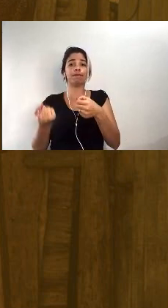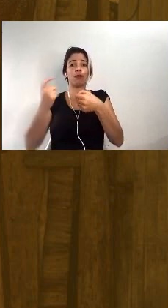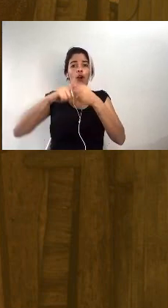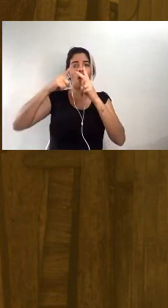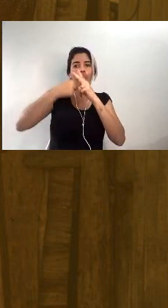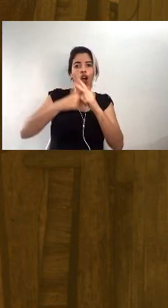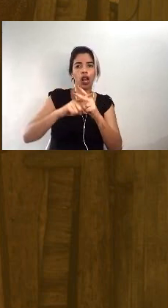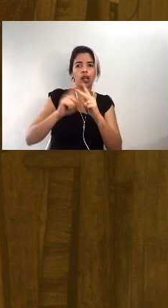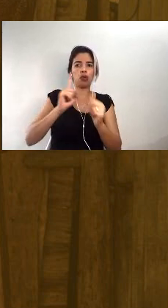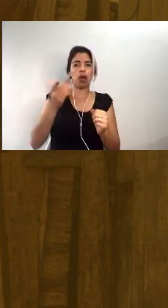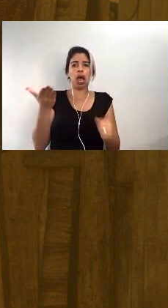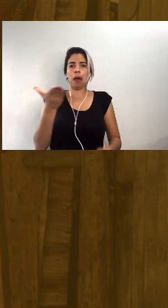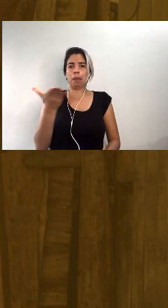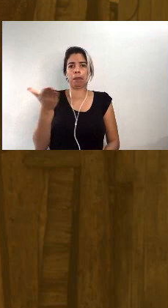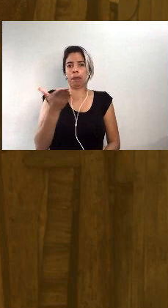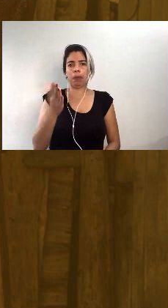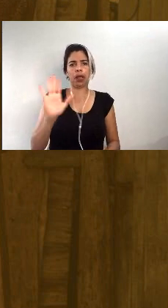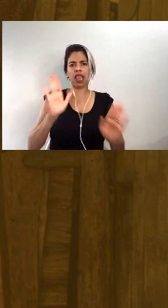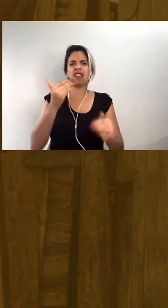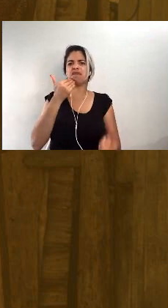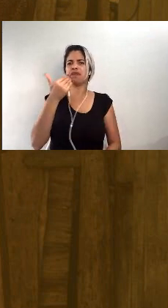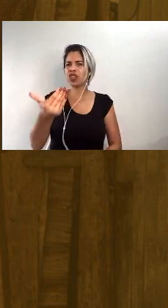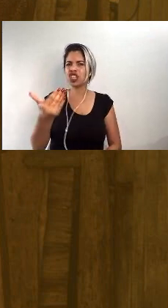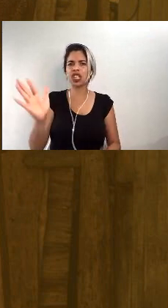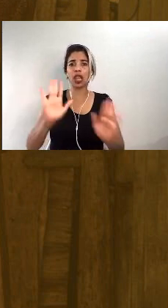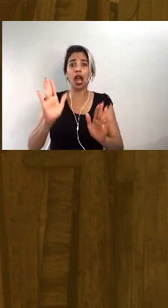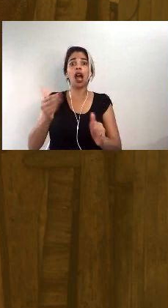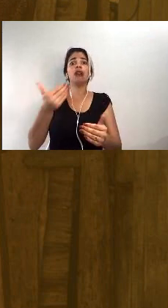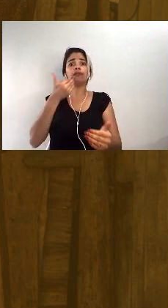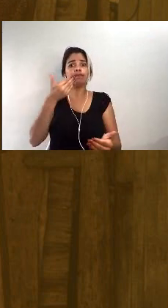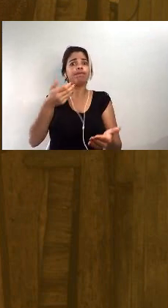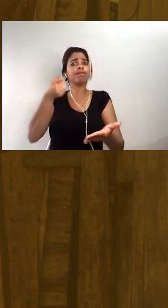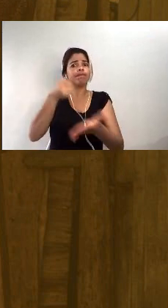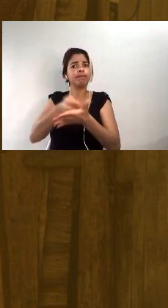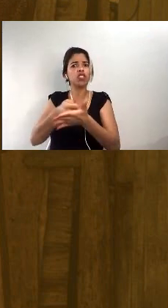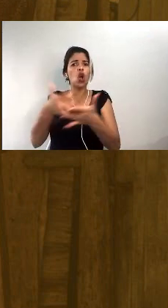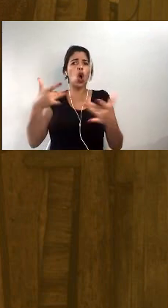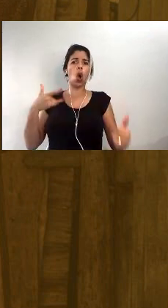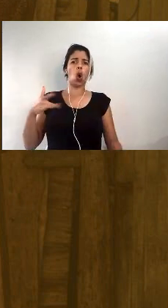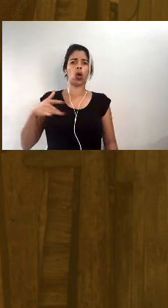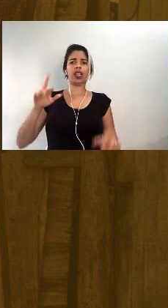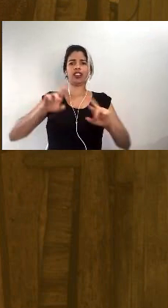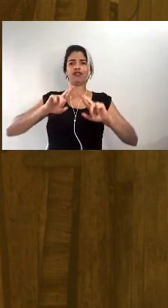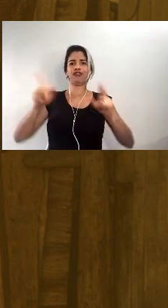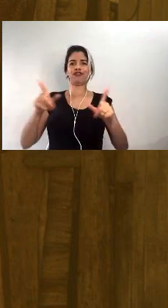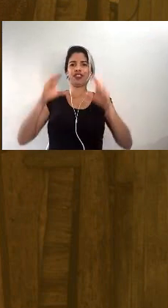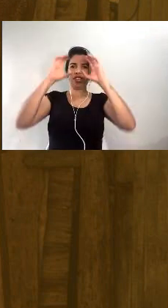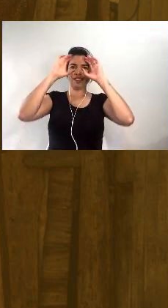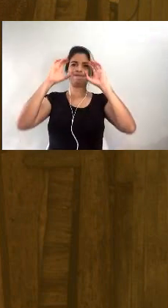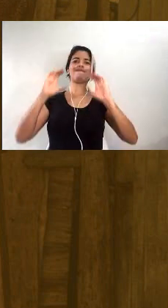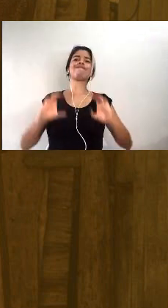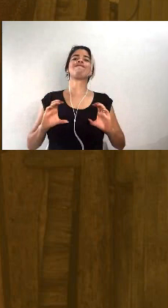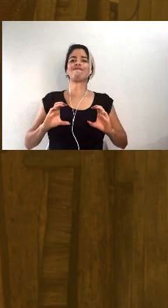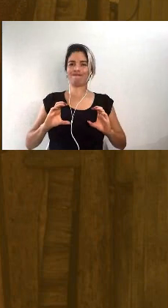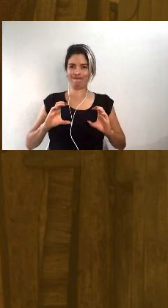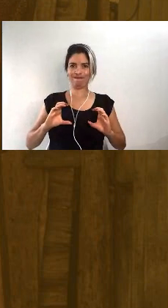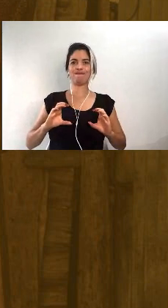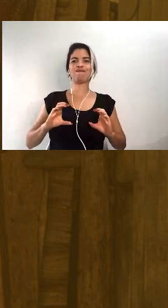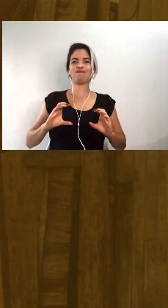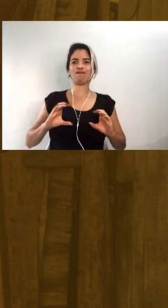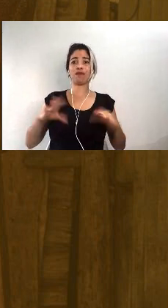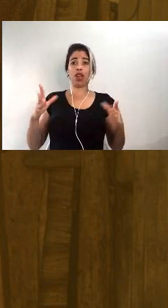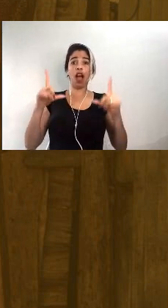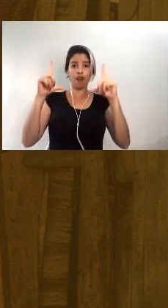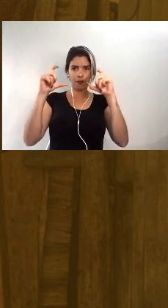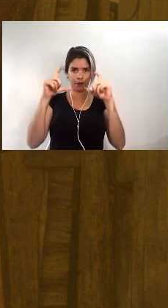não é pedido, é reivindicação. Ser coitado é diferente de ser cidadão. É, acho que a foto que